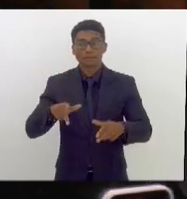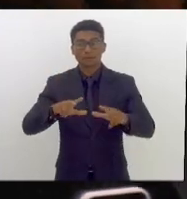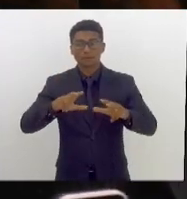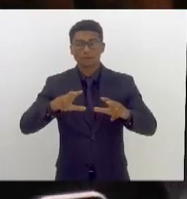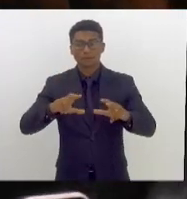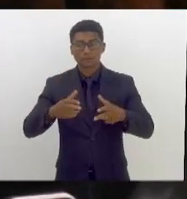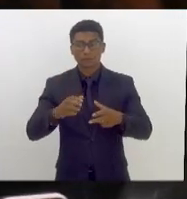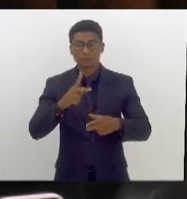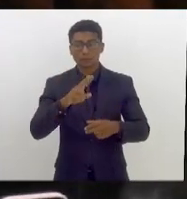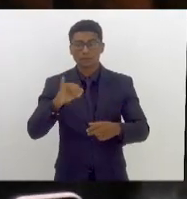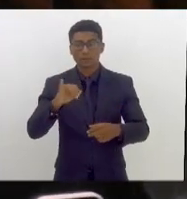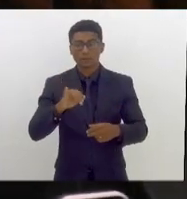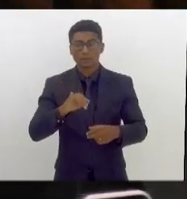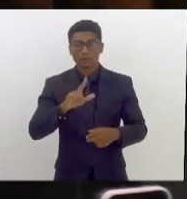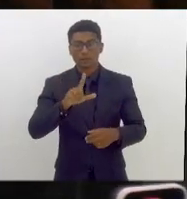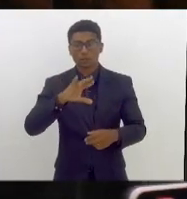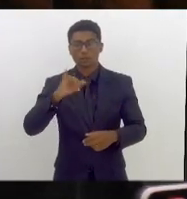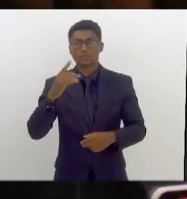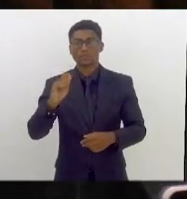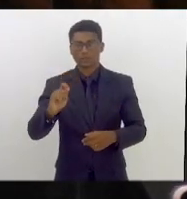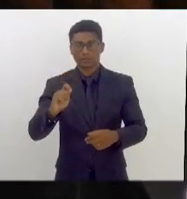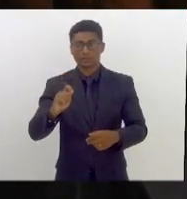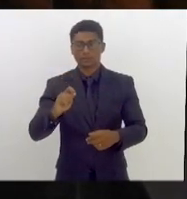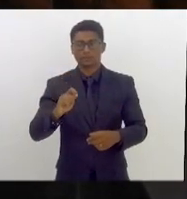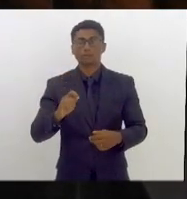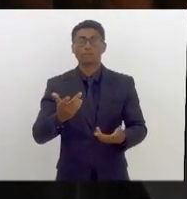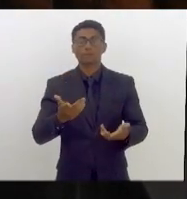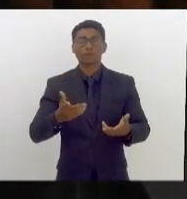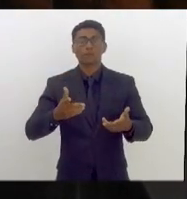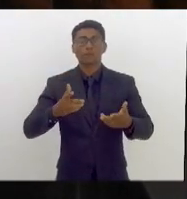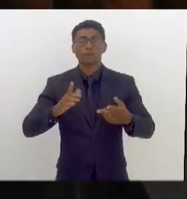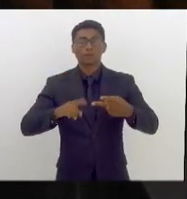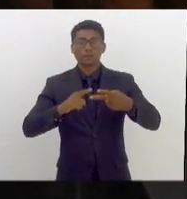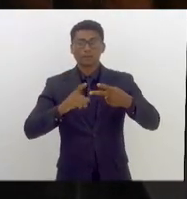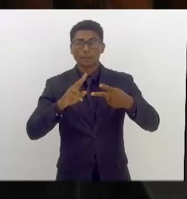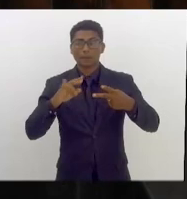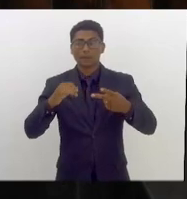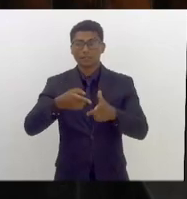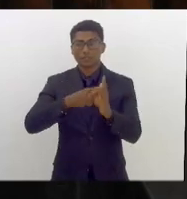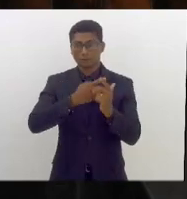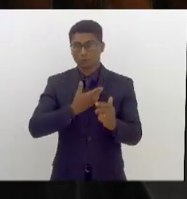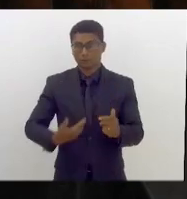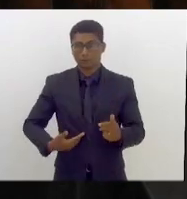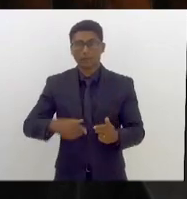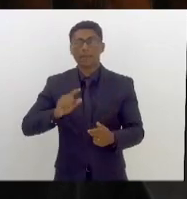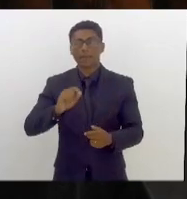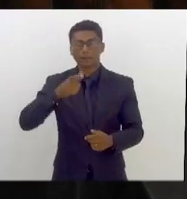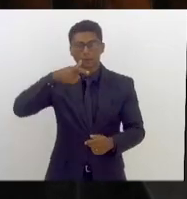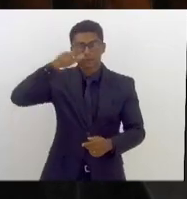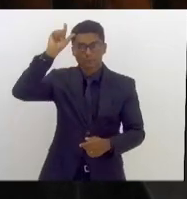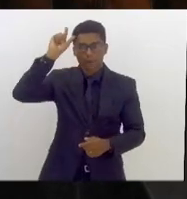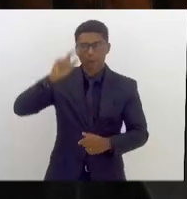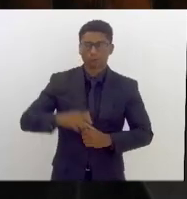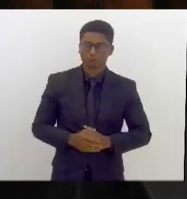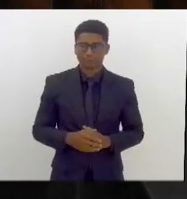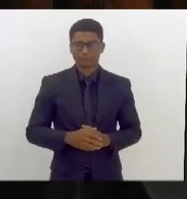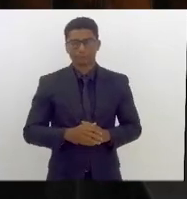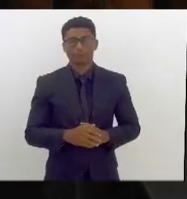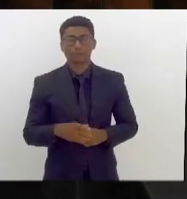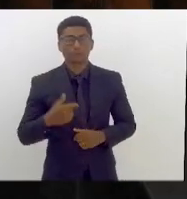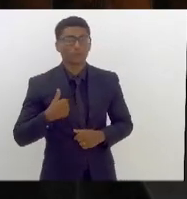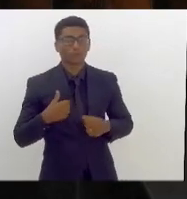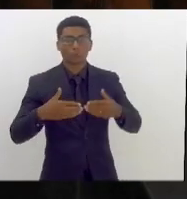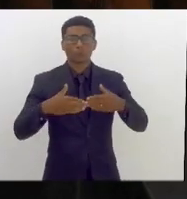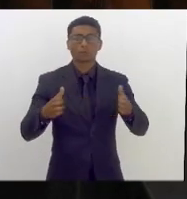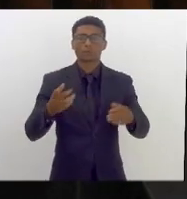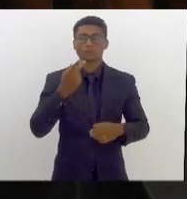e o presidente da CPI da Dívida Pública, Luiz Paulo. Bem, eu queria começar aqui, deputada Tia Ju,